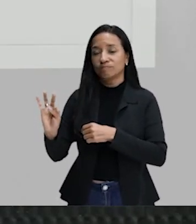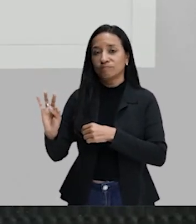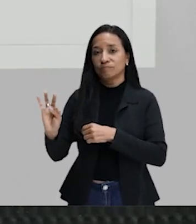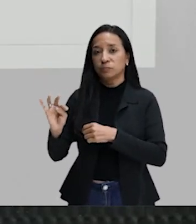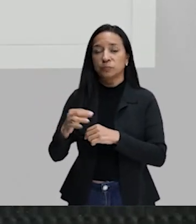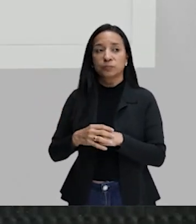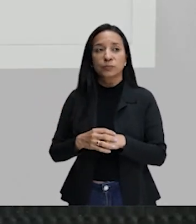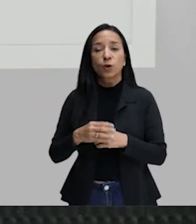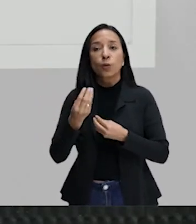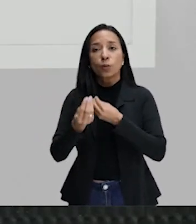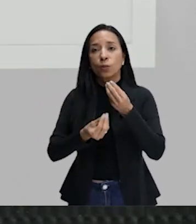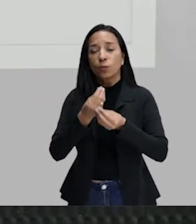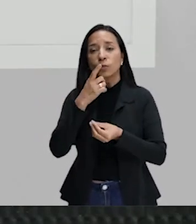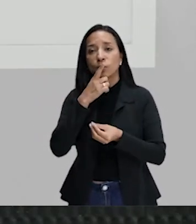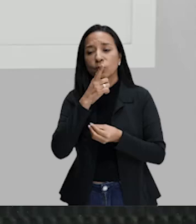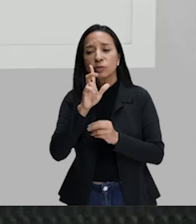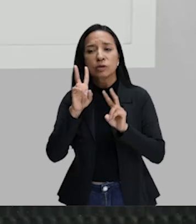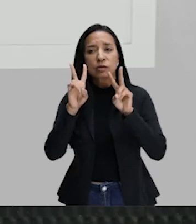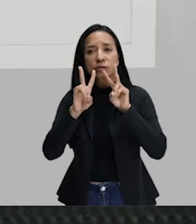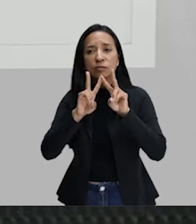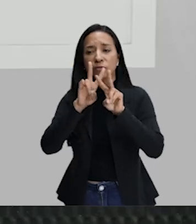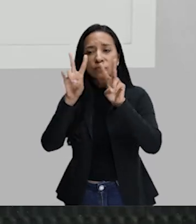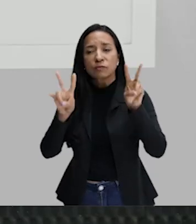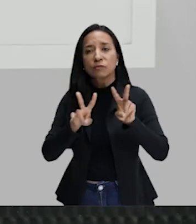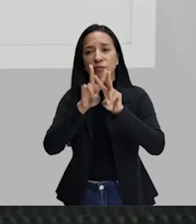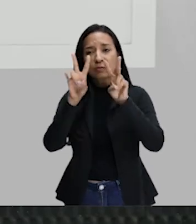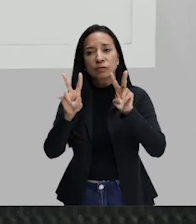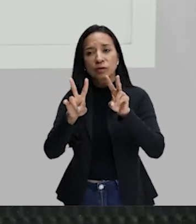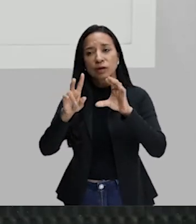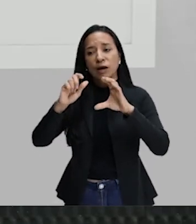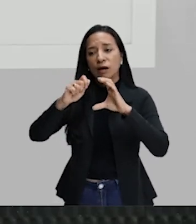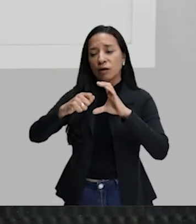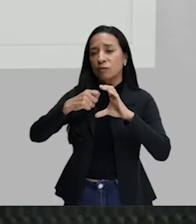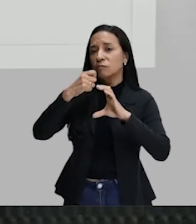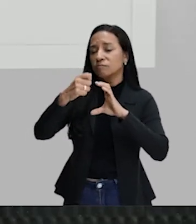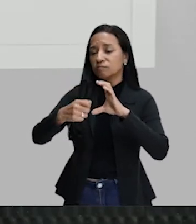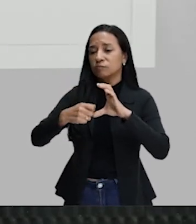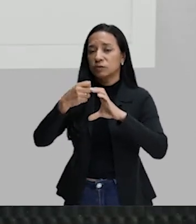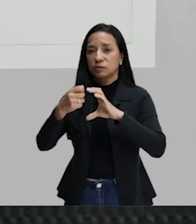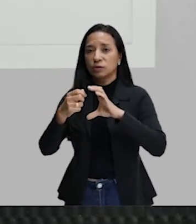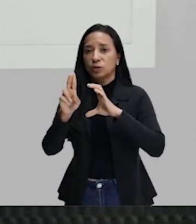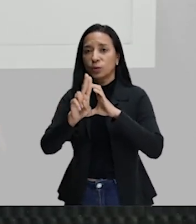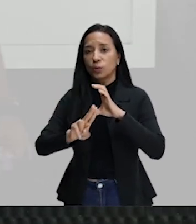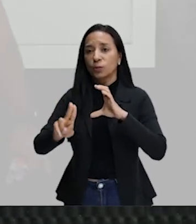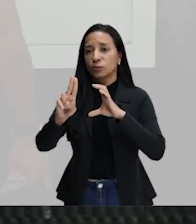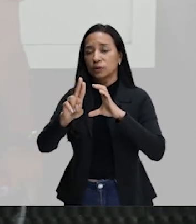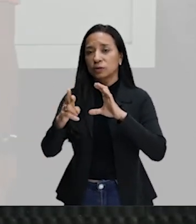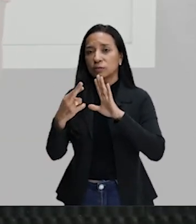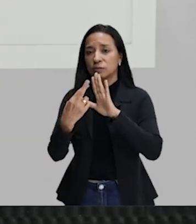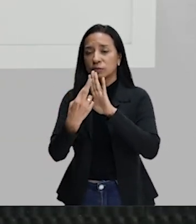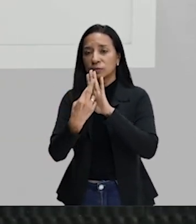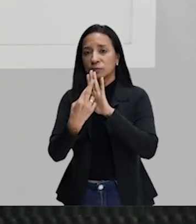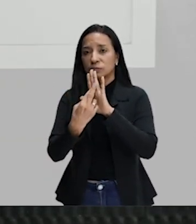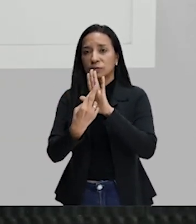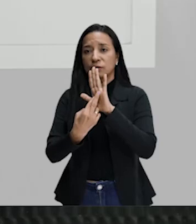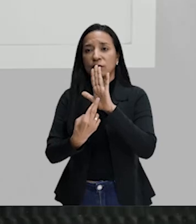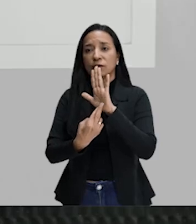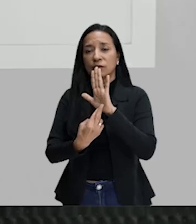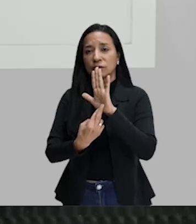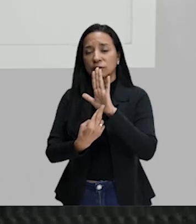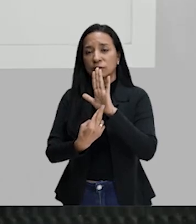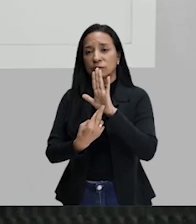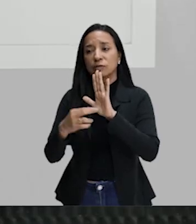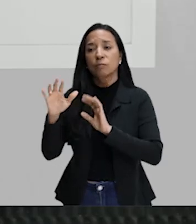conseguir visualizar, não é, a ação dessa força magnética? Nós utilizamos a regra da mão